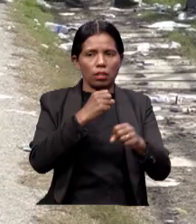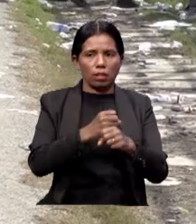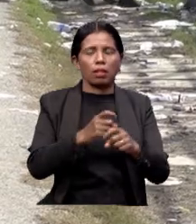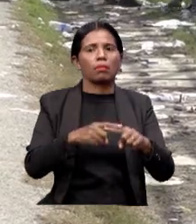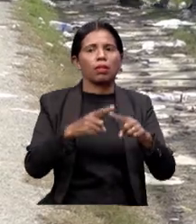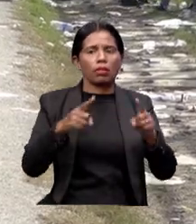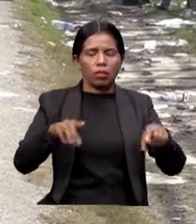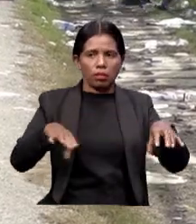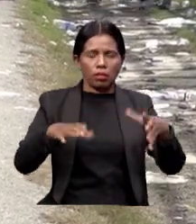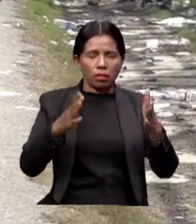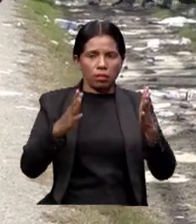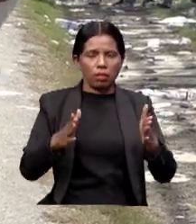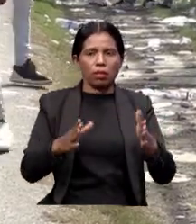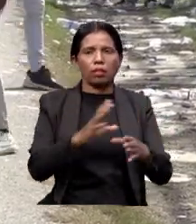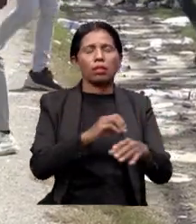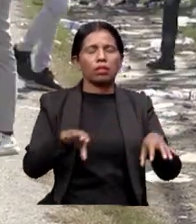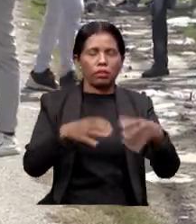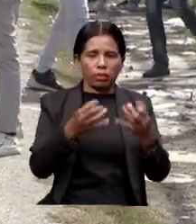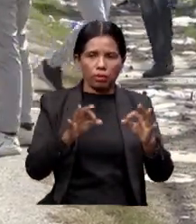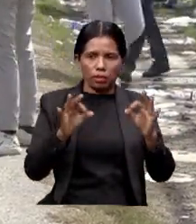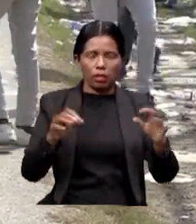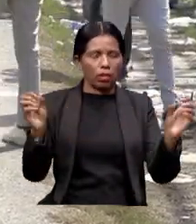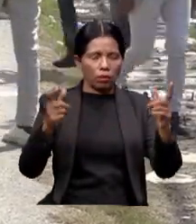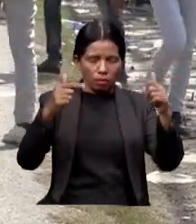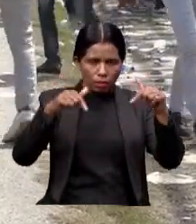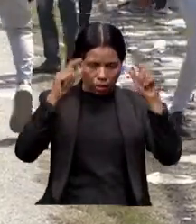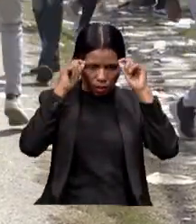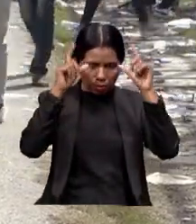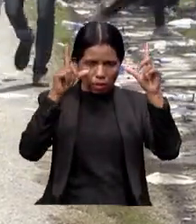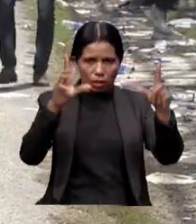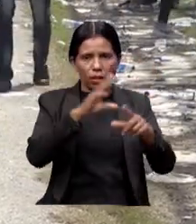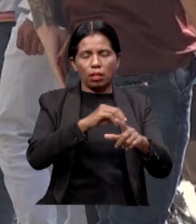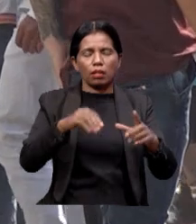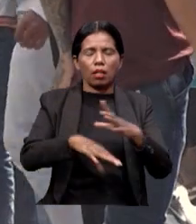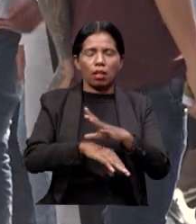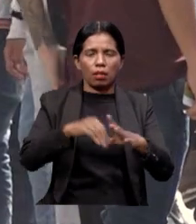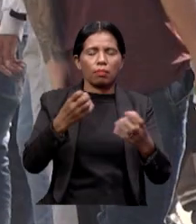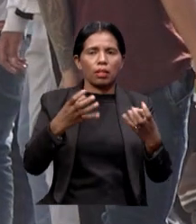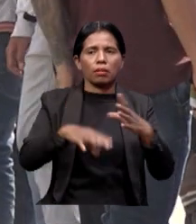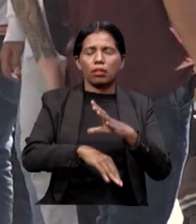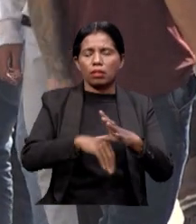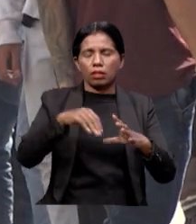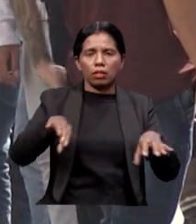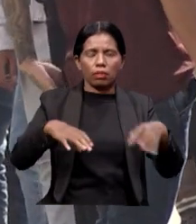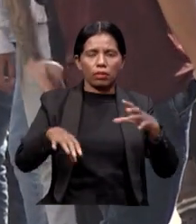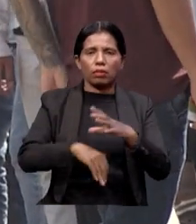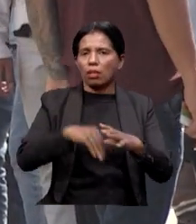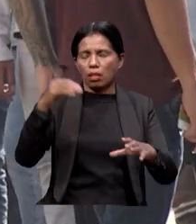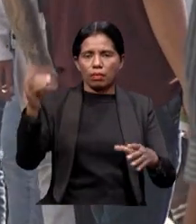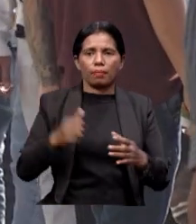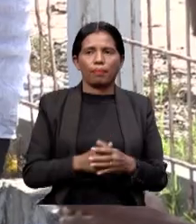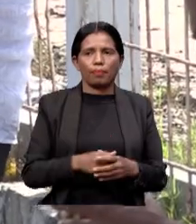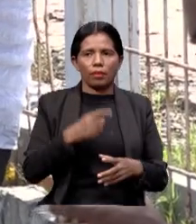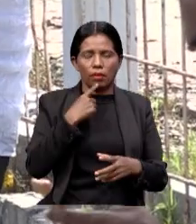bem trabalhador balon contrato remata, lá coi fila mais Timor-Leste, no barak mais serviço ilegal. Deputado